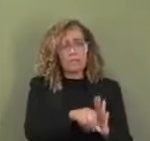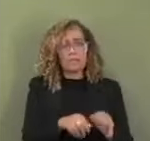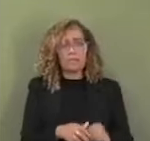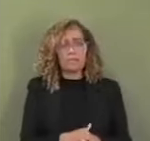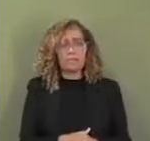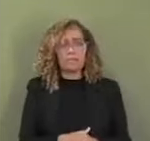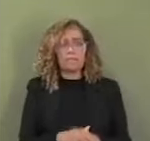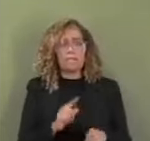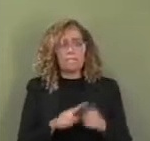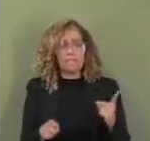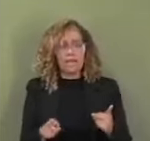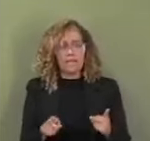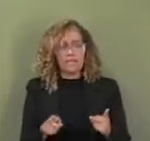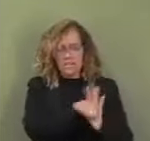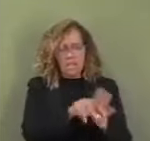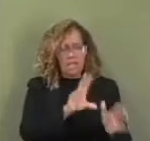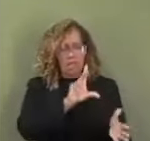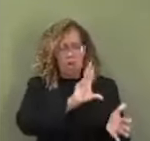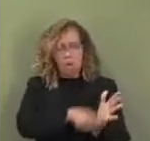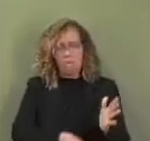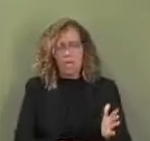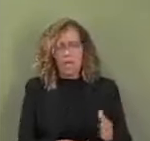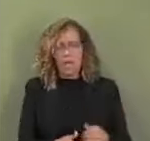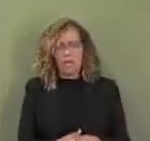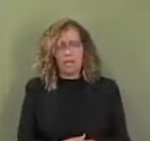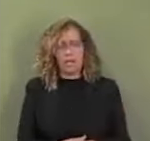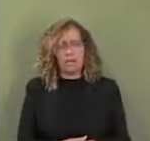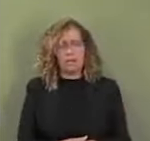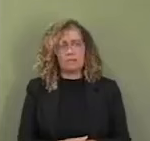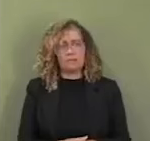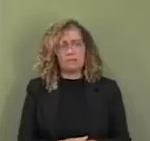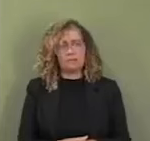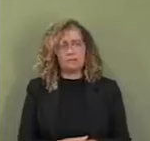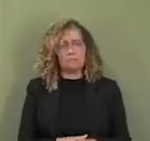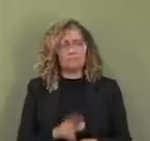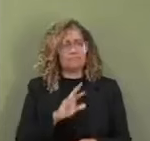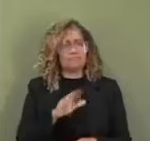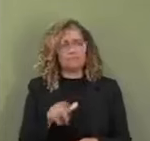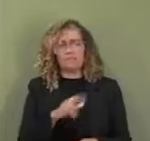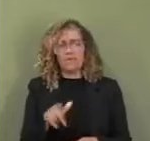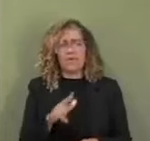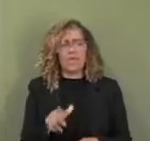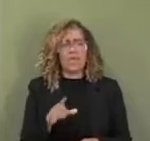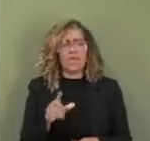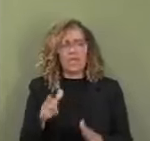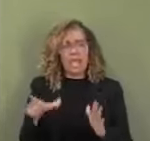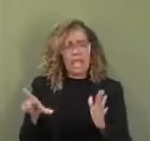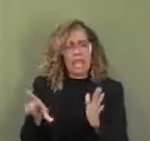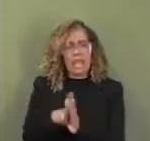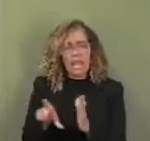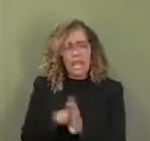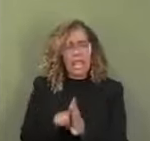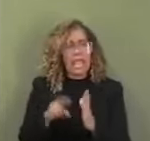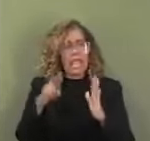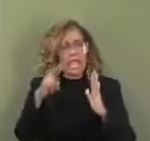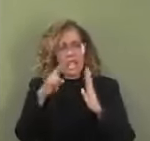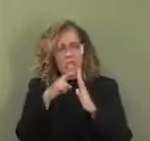Pela mesma lógica, vai deixar de ser crime? Não é foro próprio a confecção de leis, de